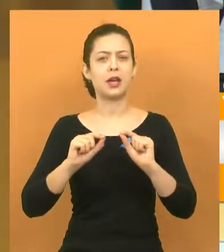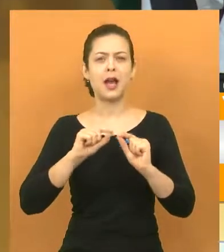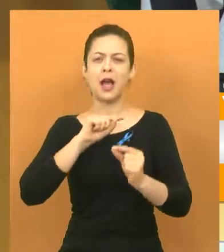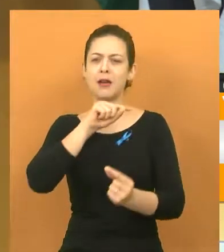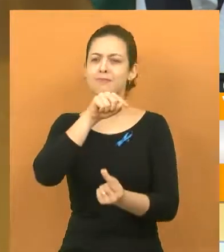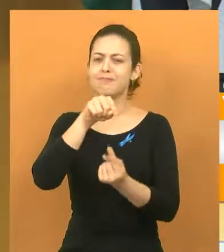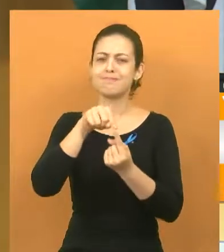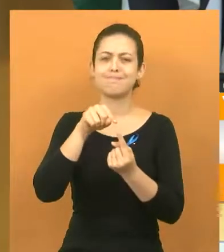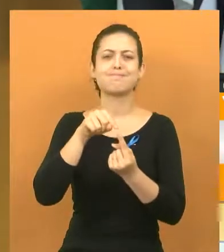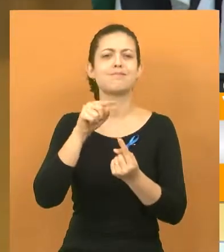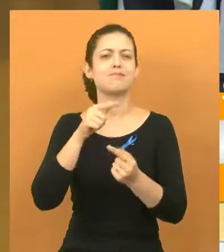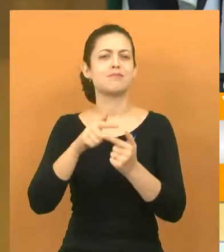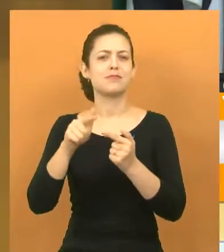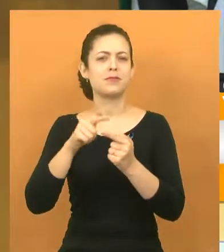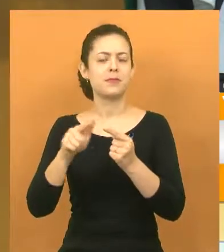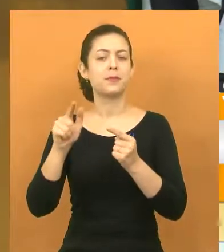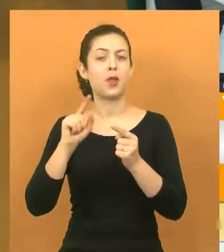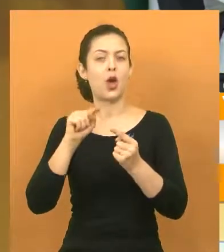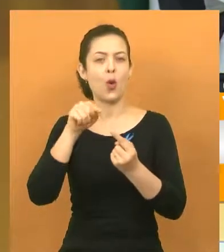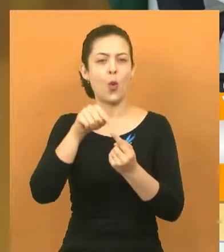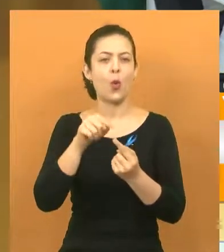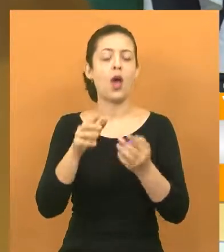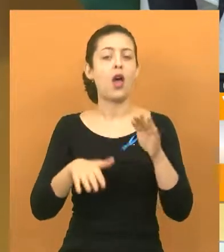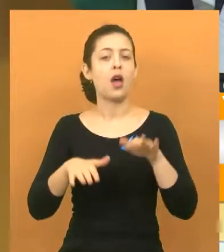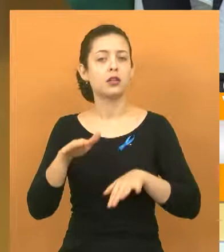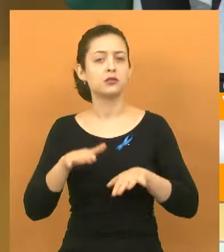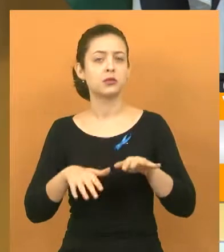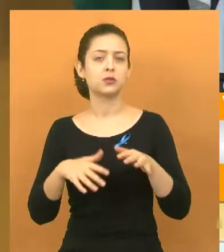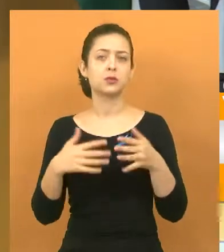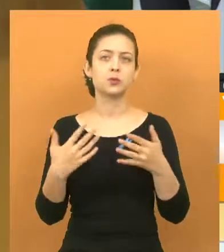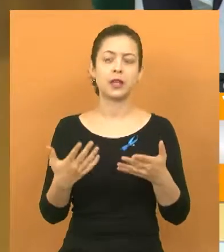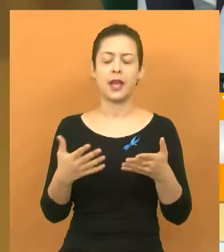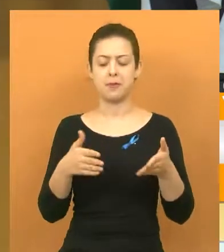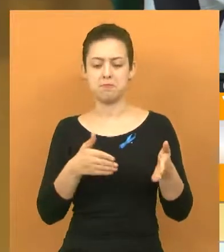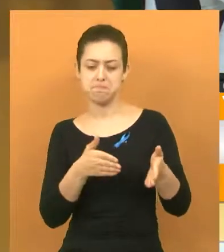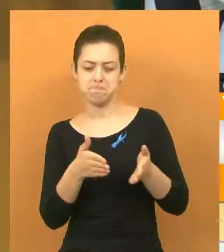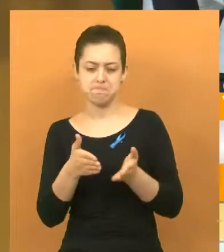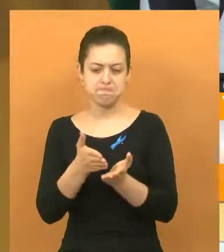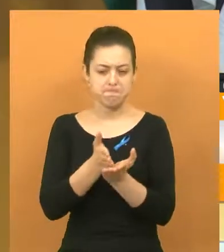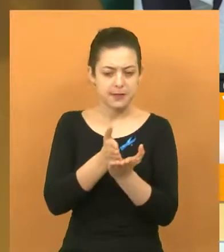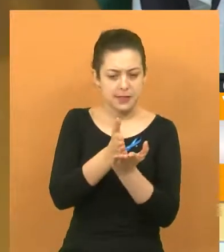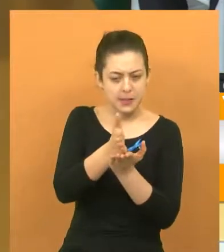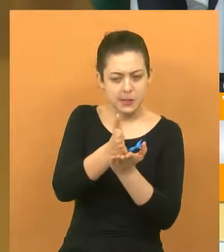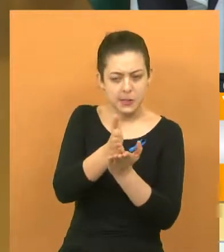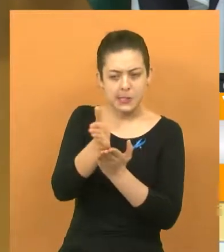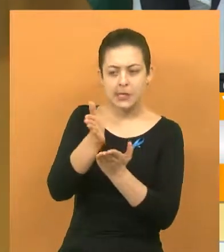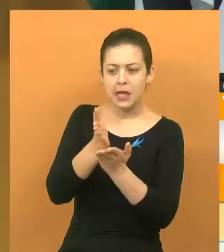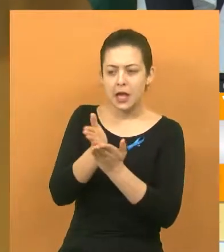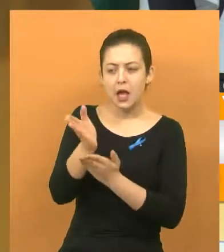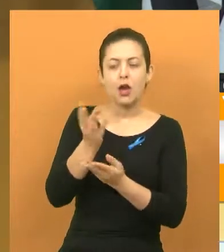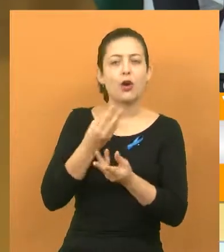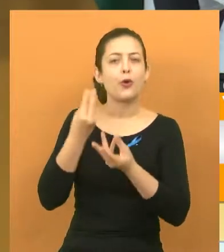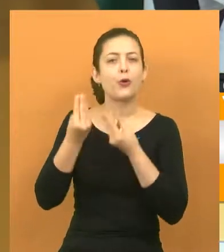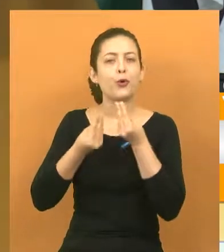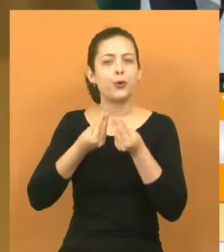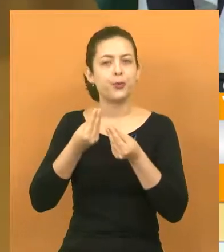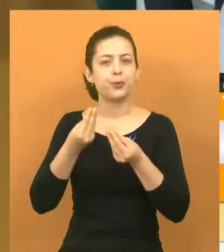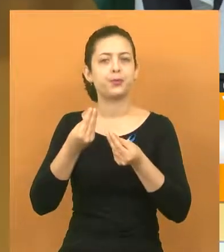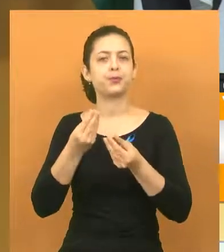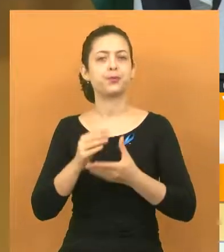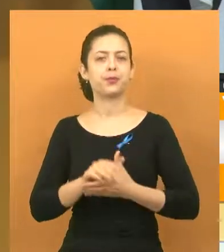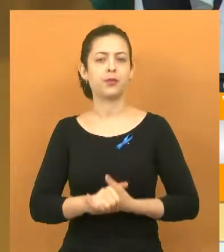cerne da questão e é onde a gente pode dar, talvez, uma diretriz, né, e uma forma de,